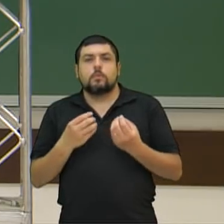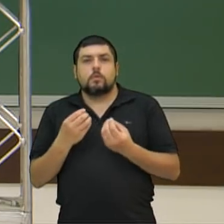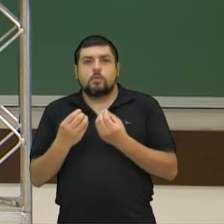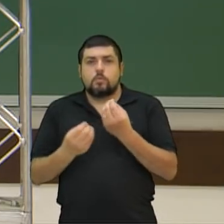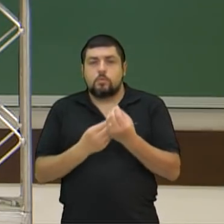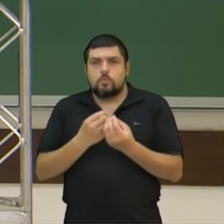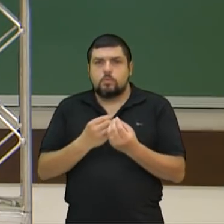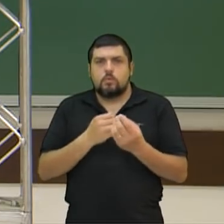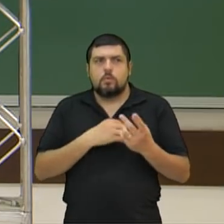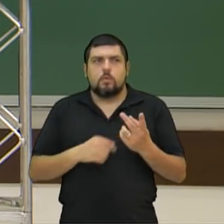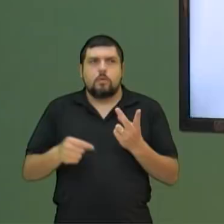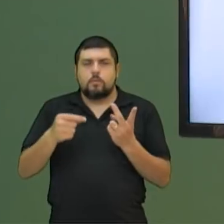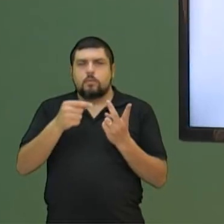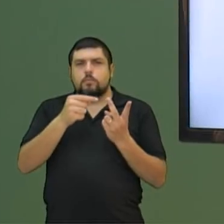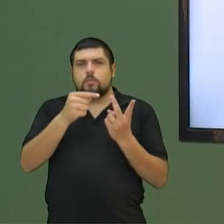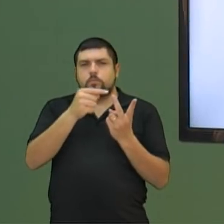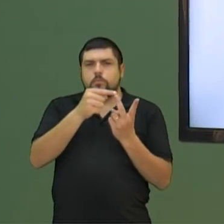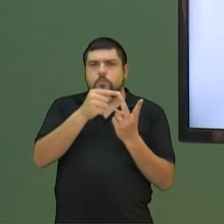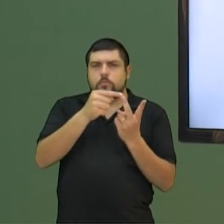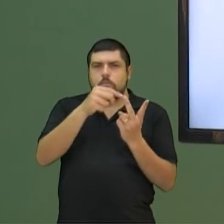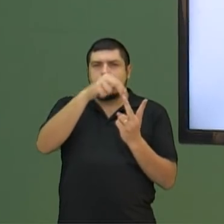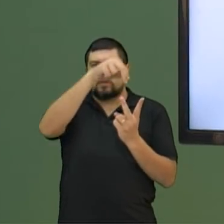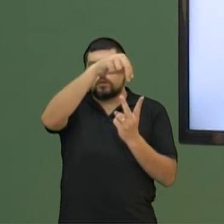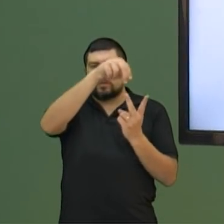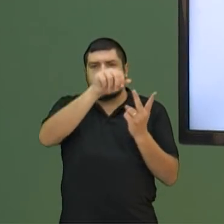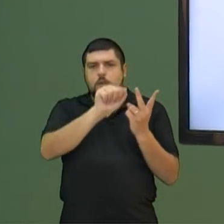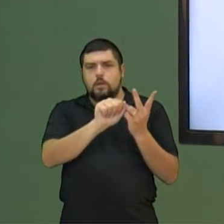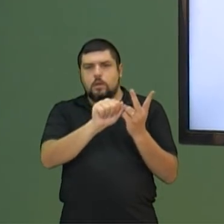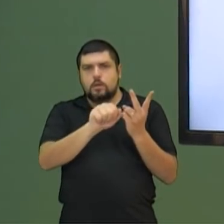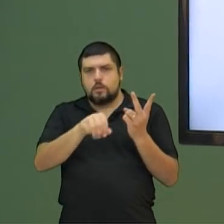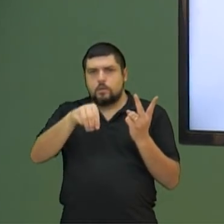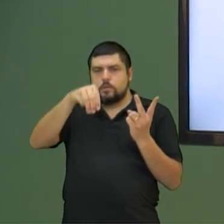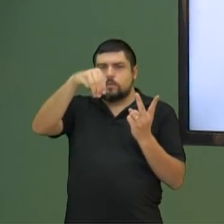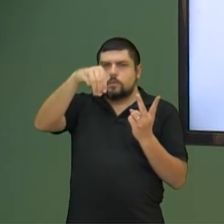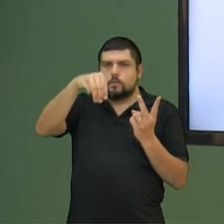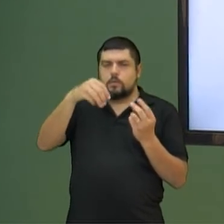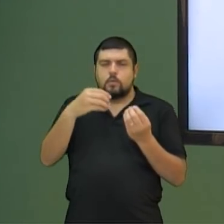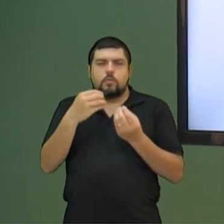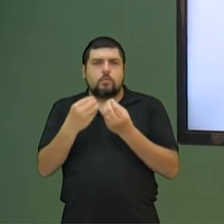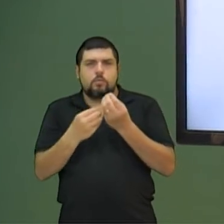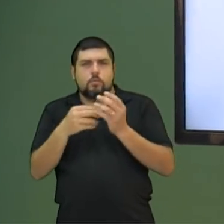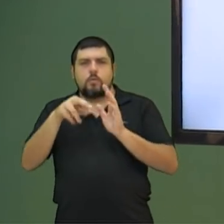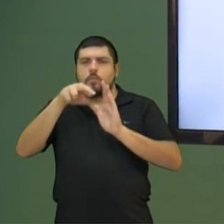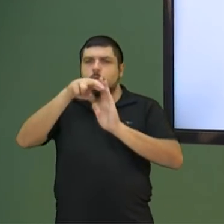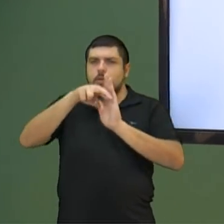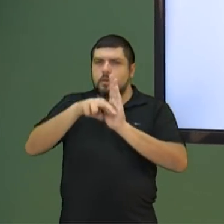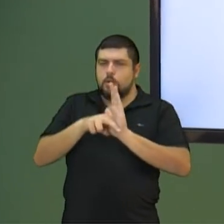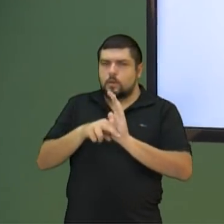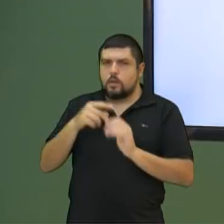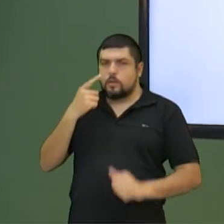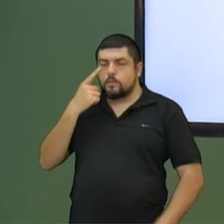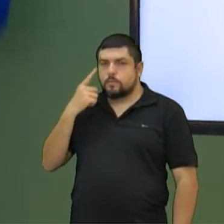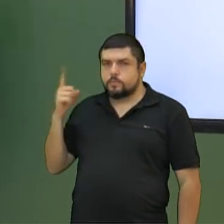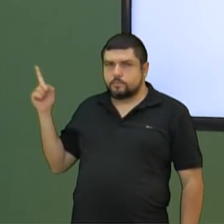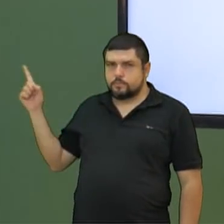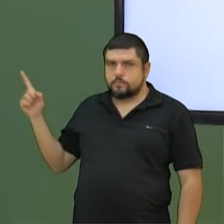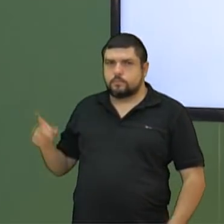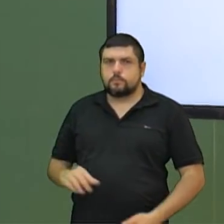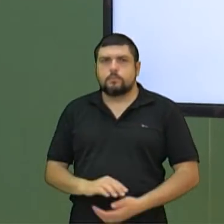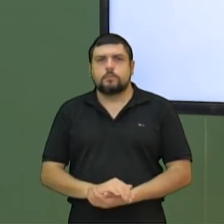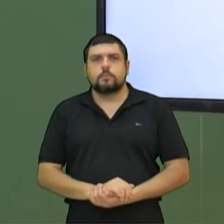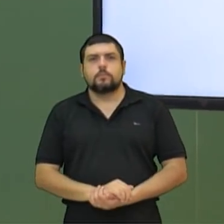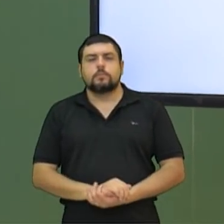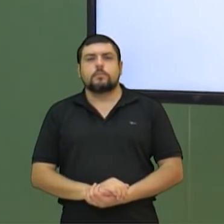raiz enésima de a elevado a m é igual a a elevado a m sobre n.